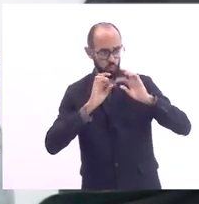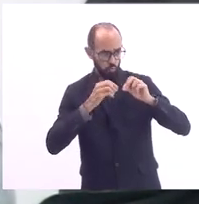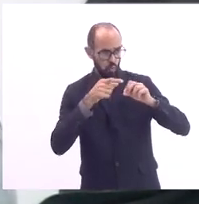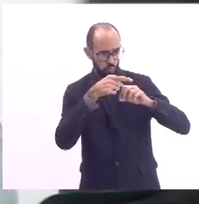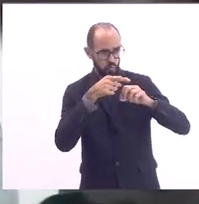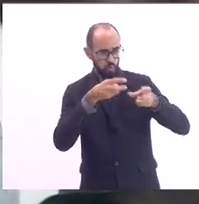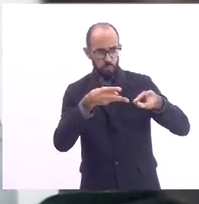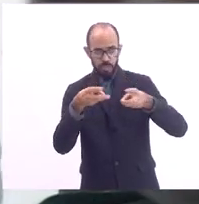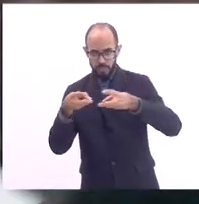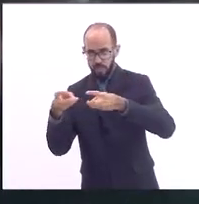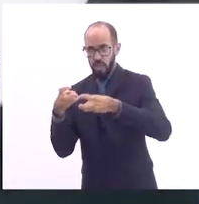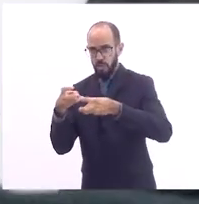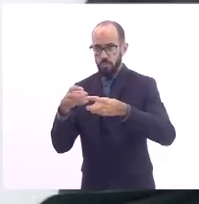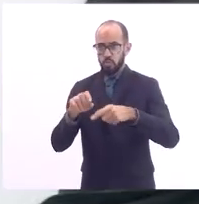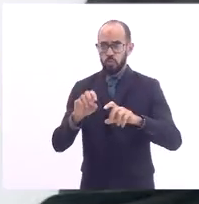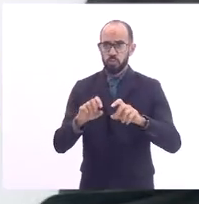realmente